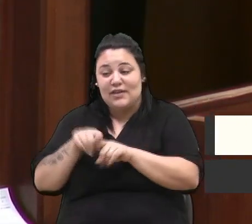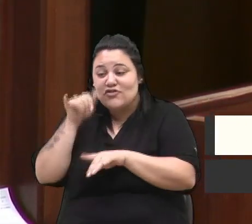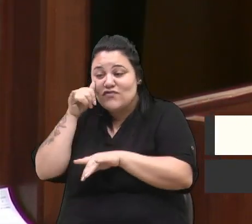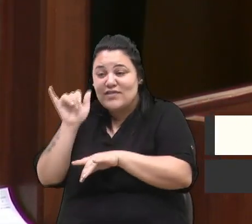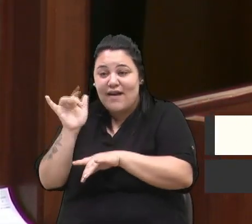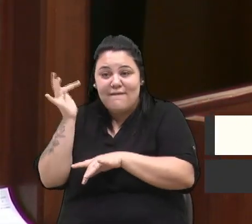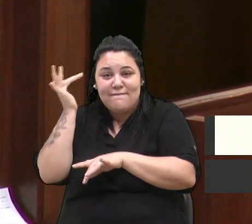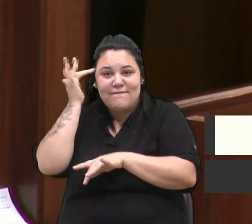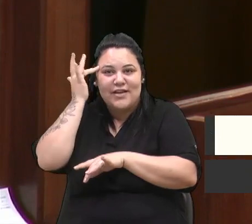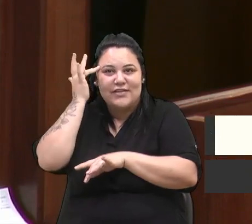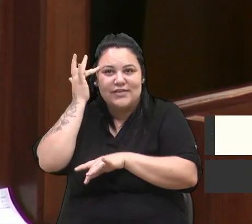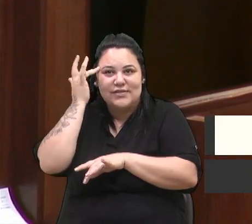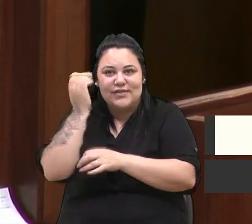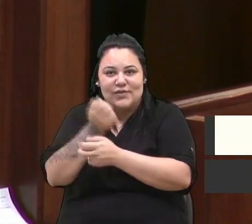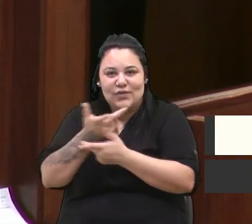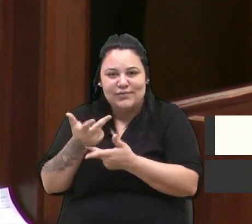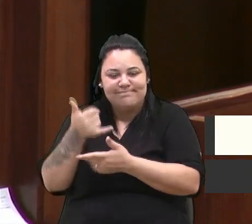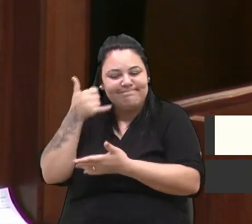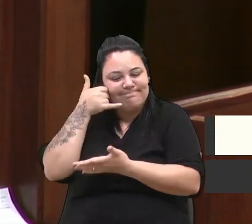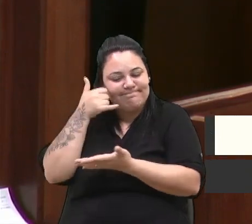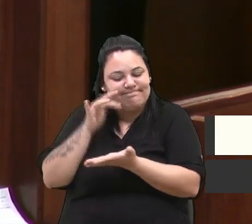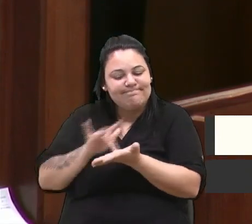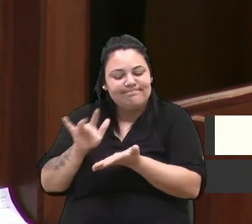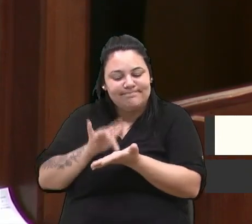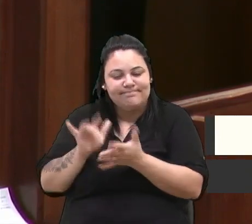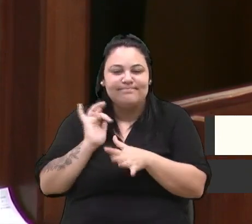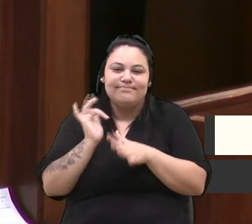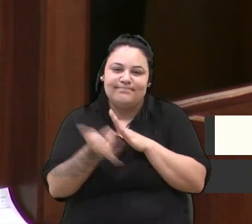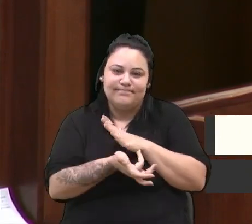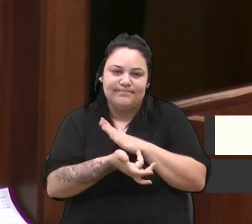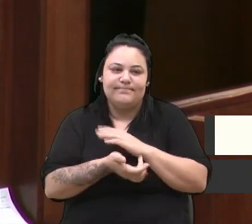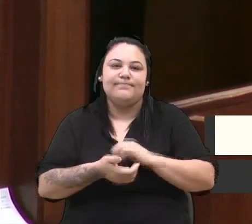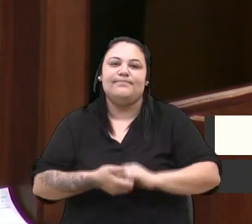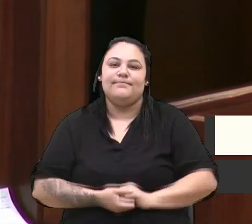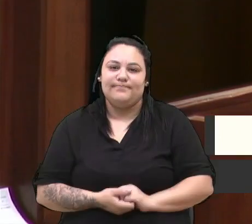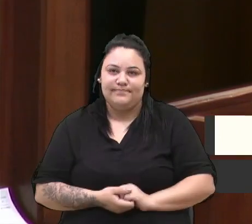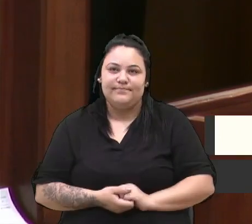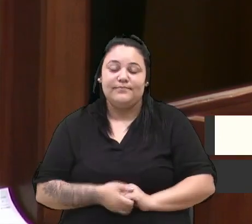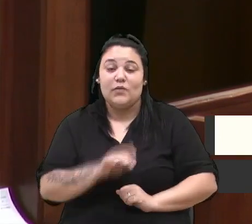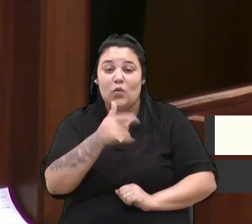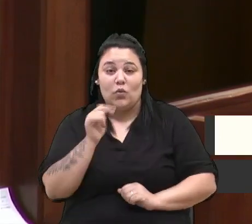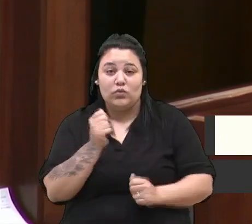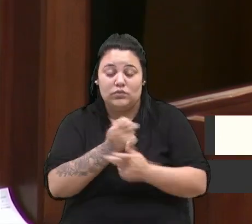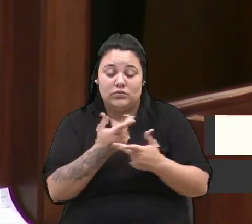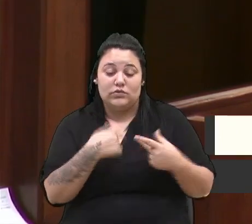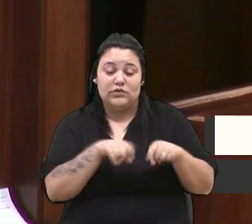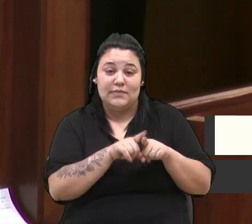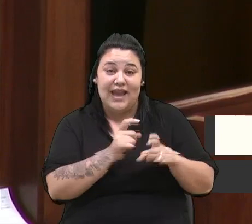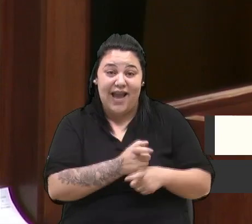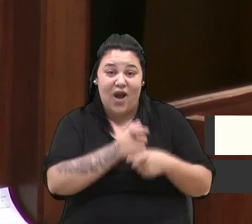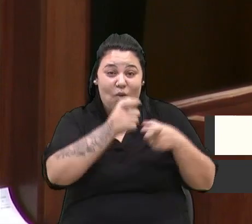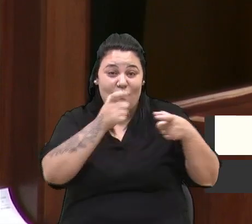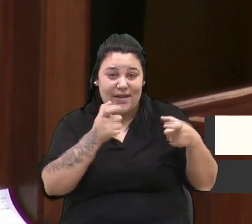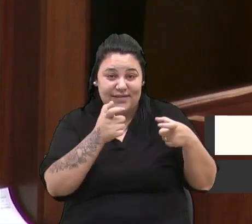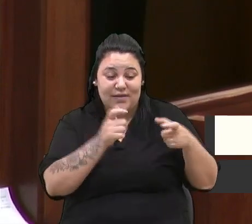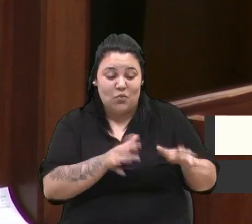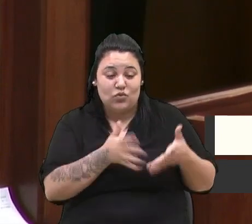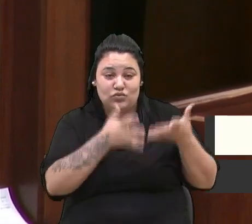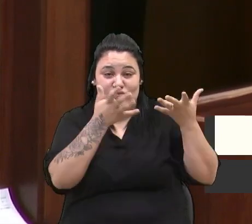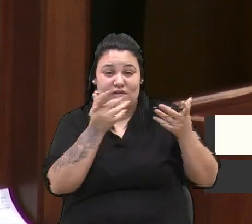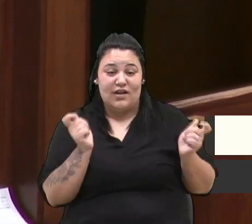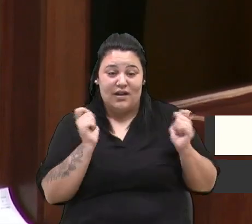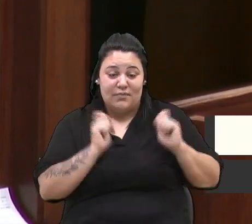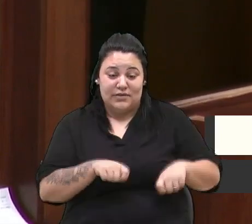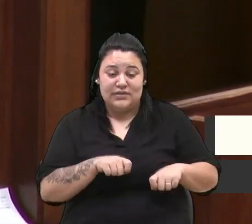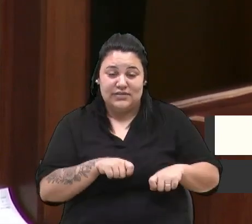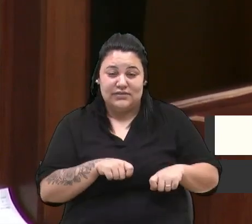em dispositivos digitais e redes sociais. Por outro lado, estimula e aumenta a capacidade